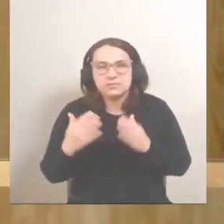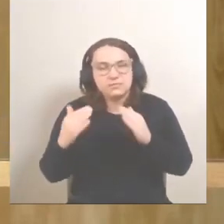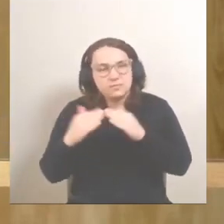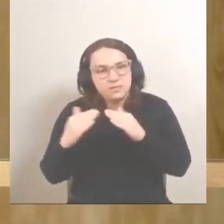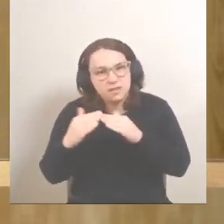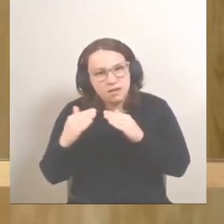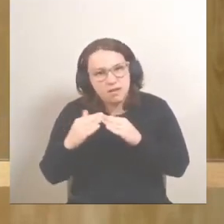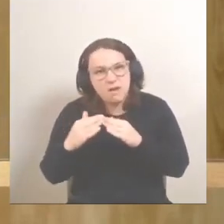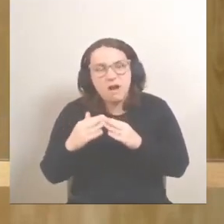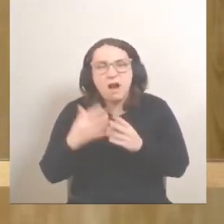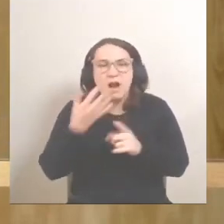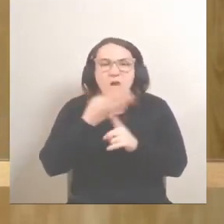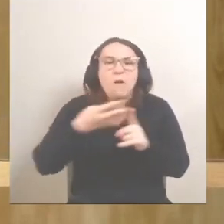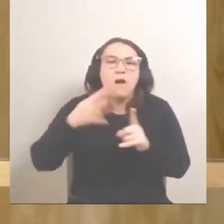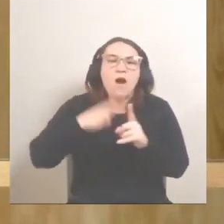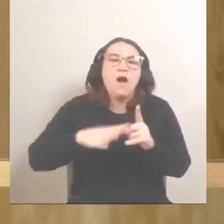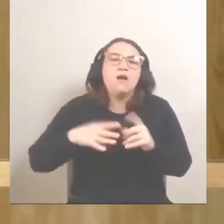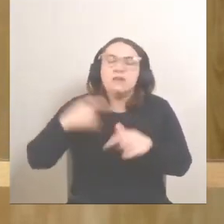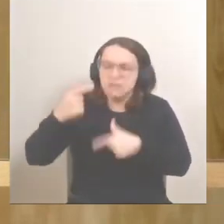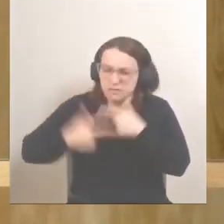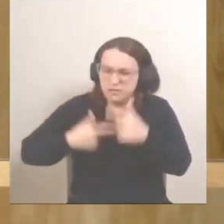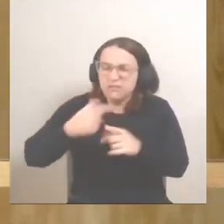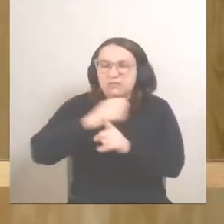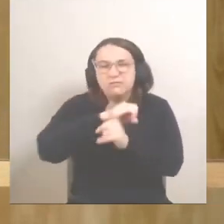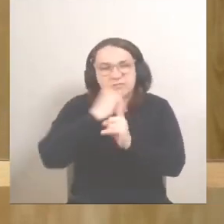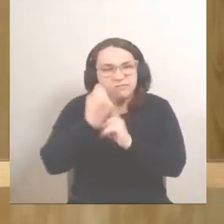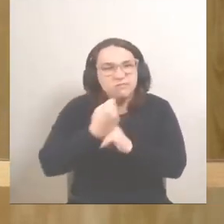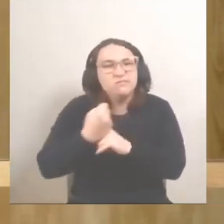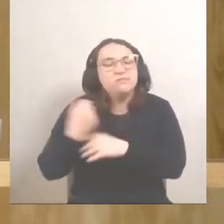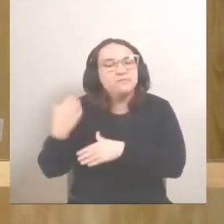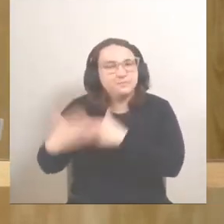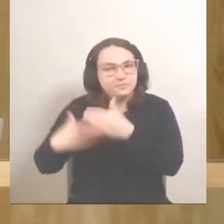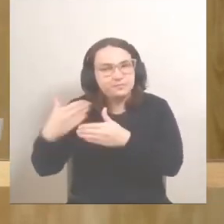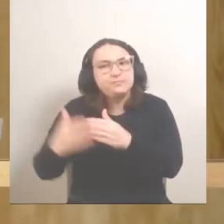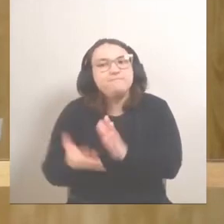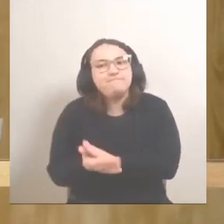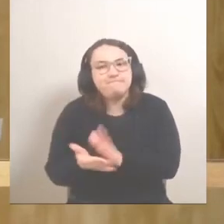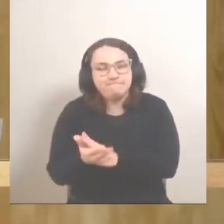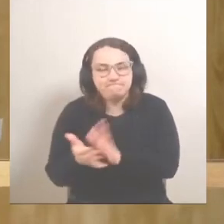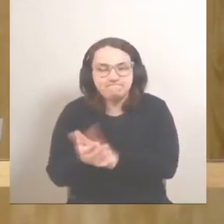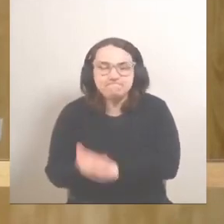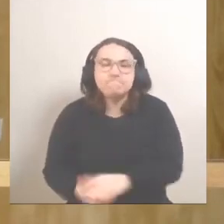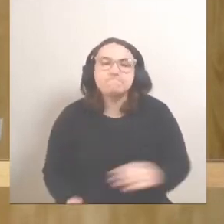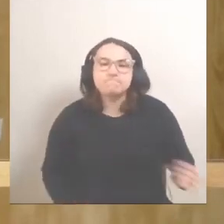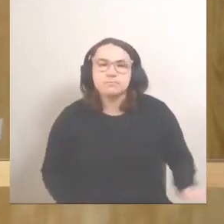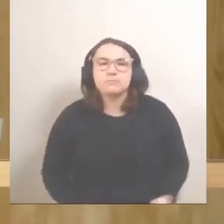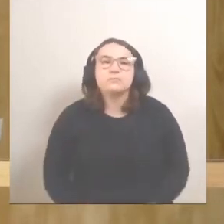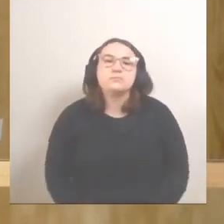os nossos homenageados? O trabalho social que é desenvolvido. Então,